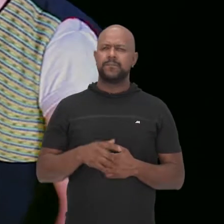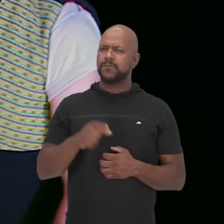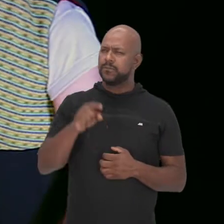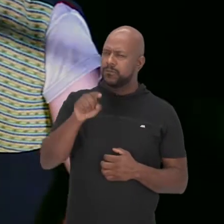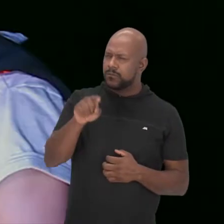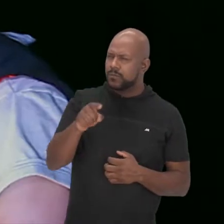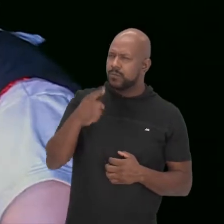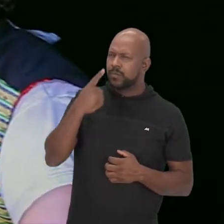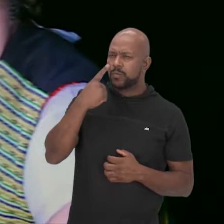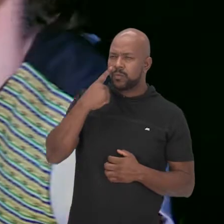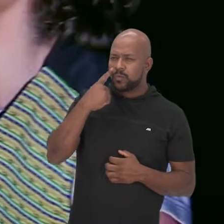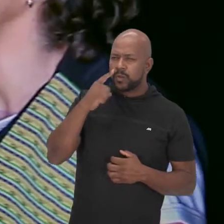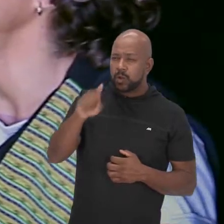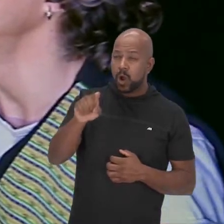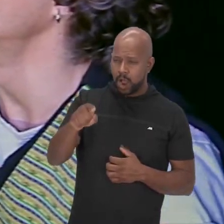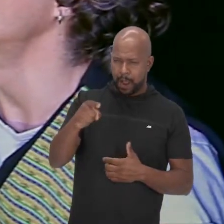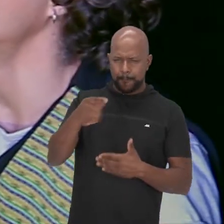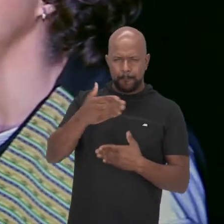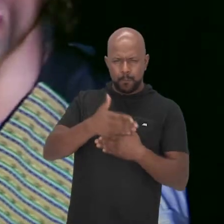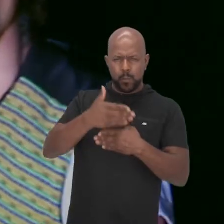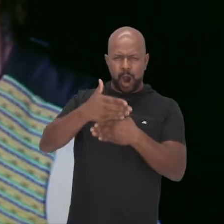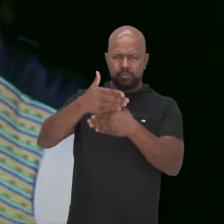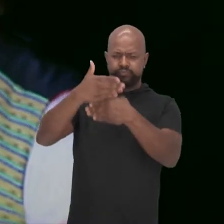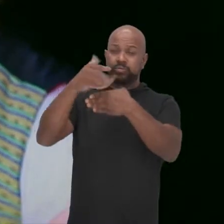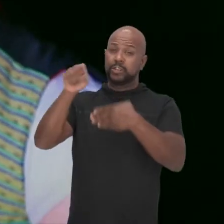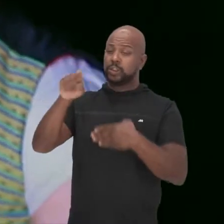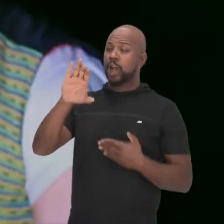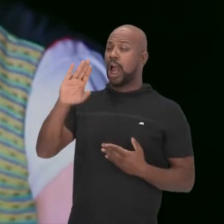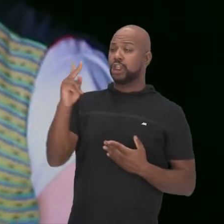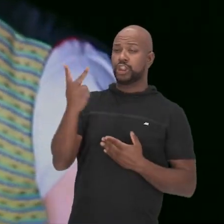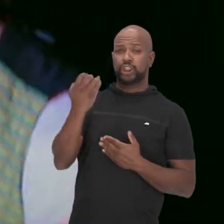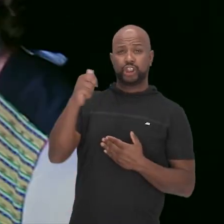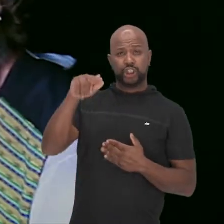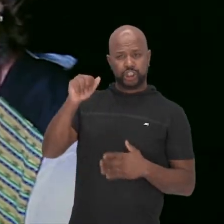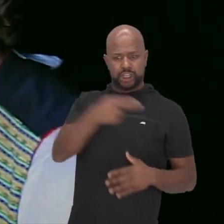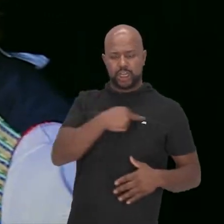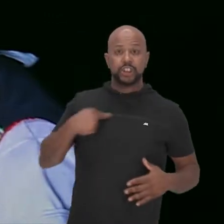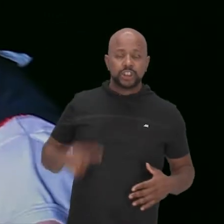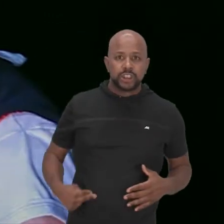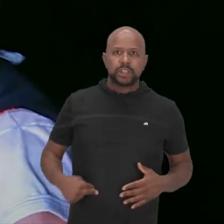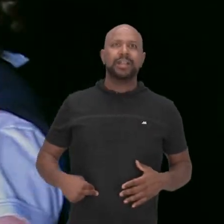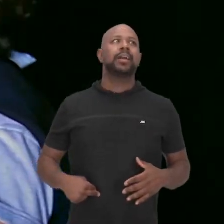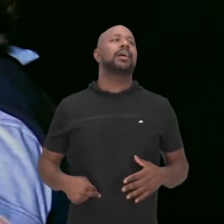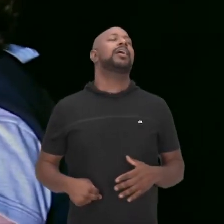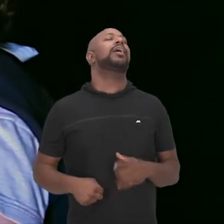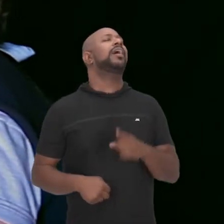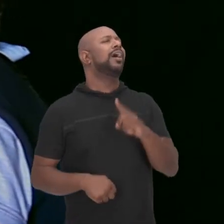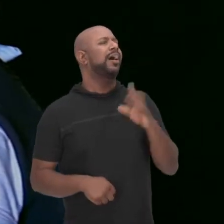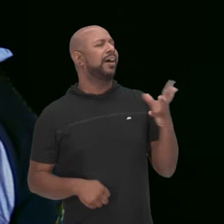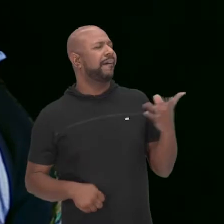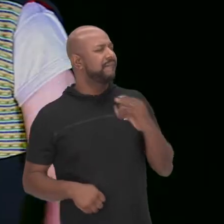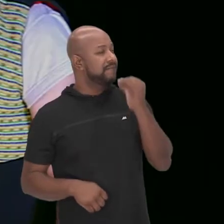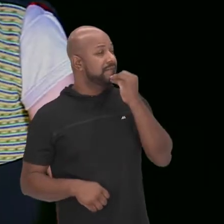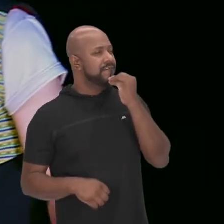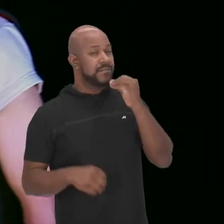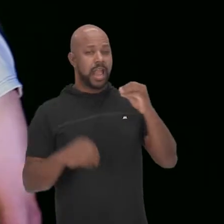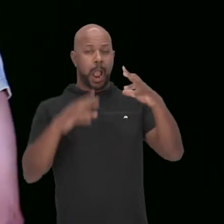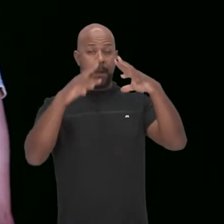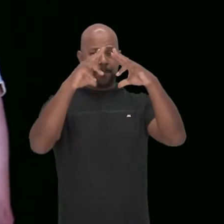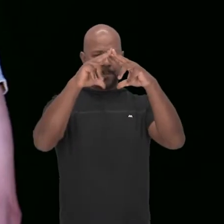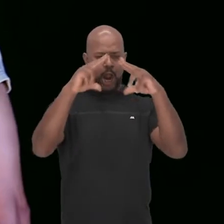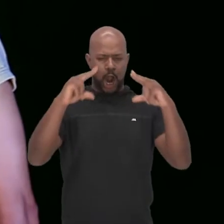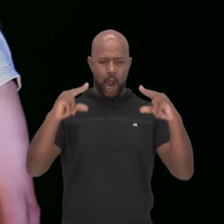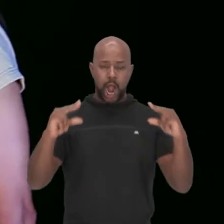Os 6.000 quilômetros da muralha da China. Uhum. E como você pensa que foram construídas as pirâmides